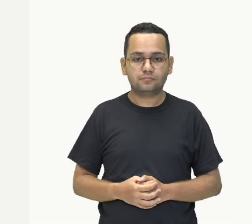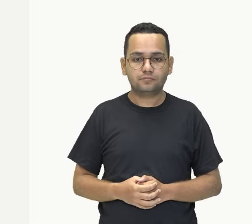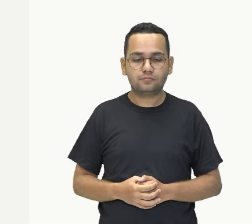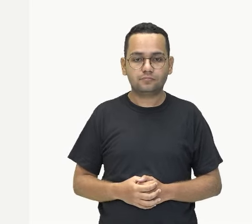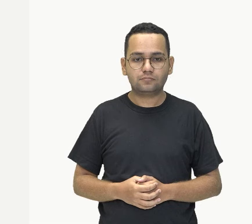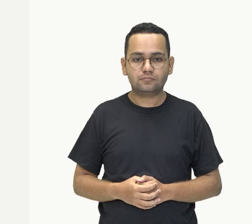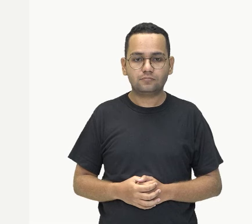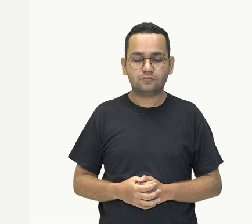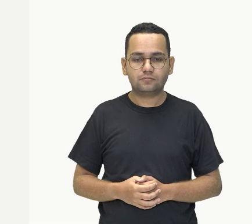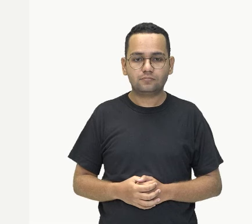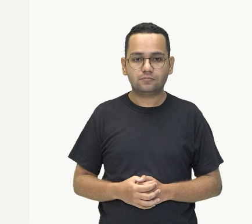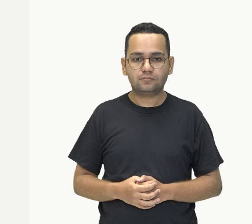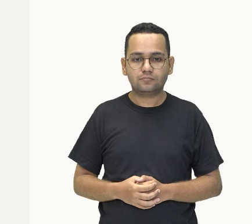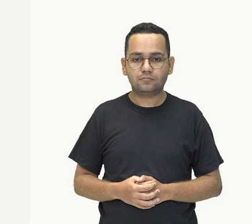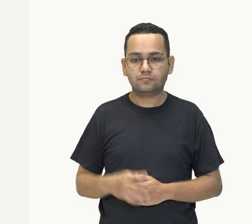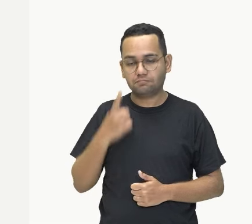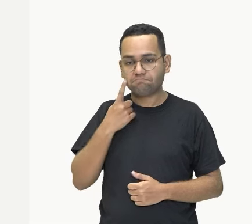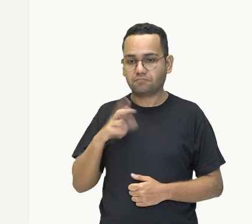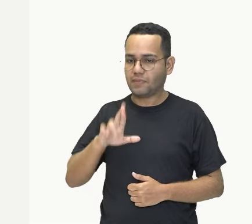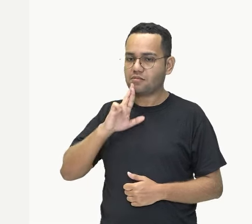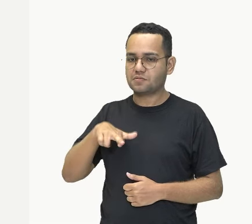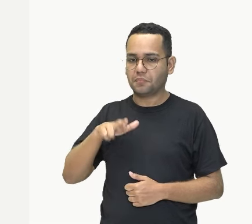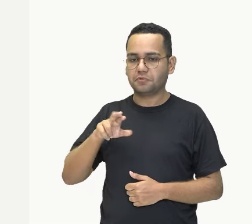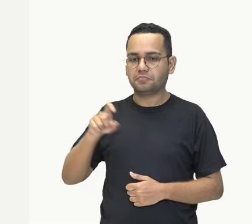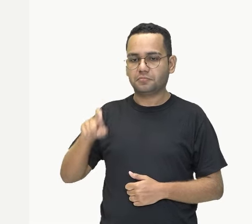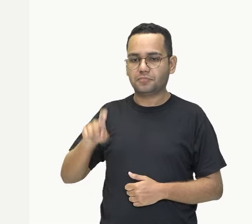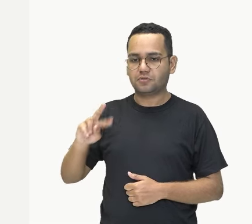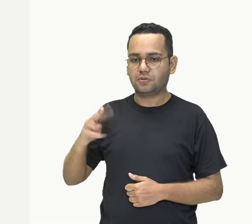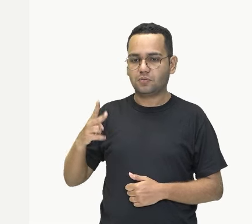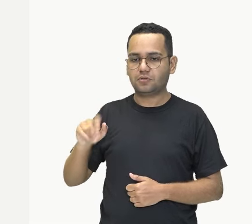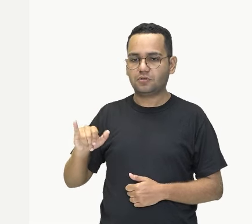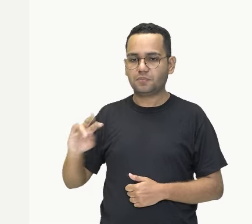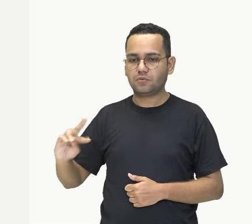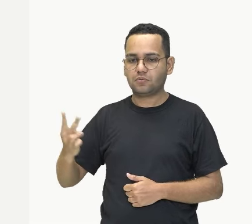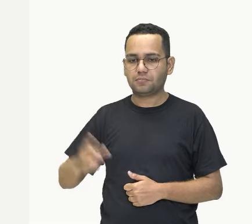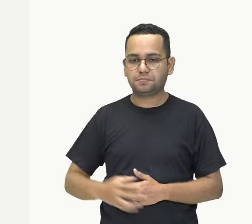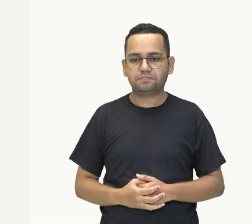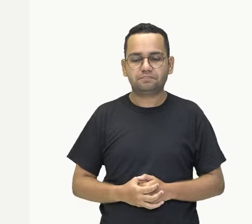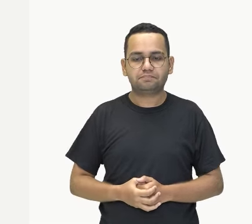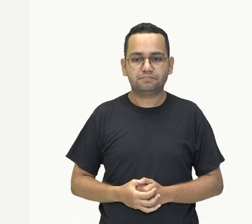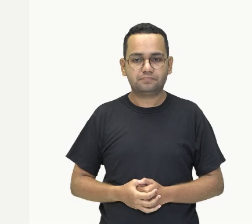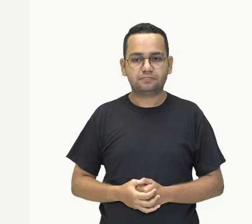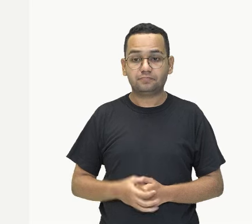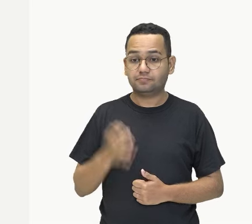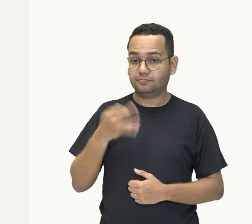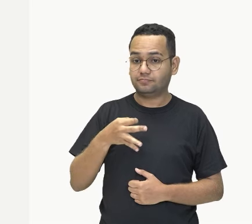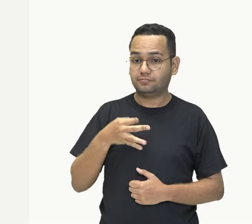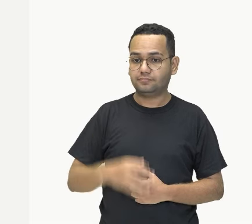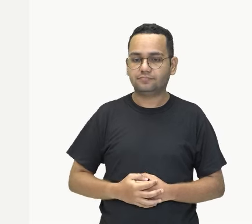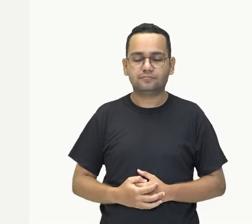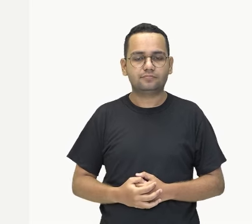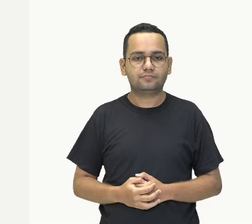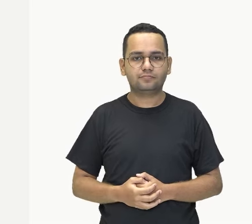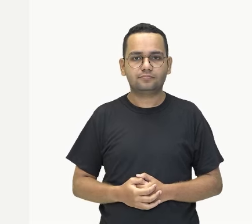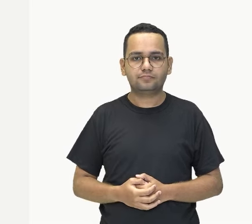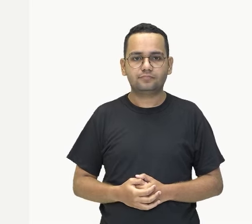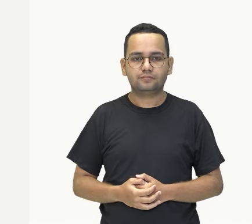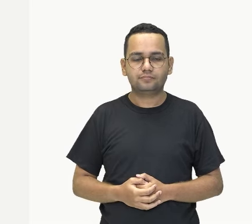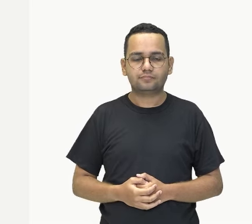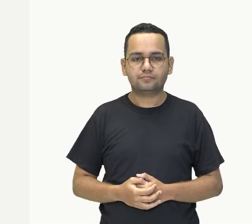eu tenho x ao quadrado, y ao quadrado. Tudo bem? Vamos aqui